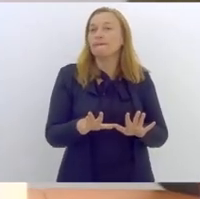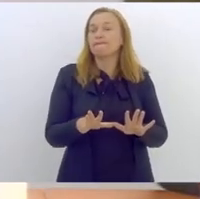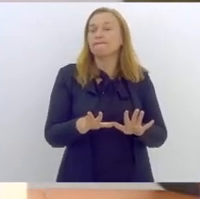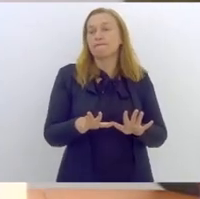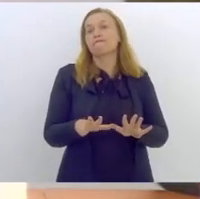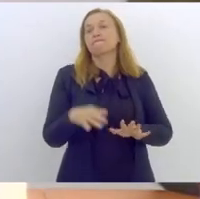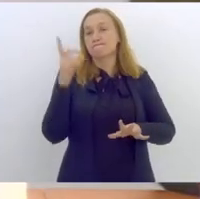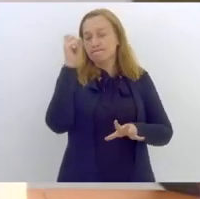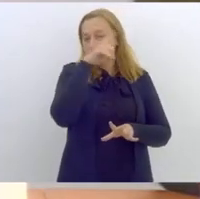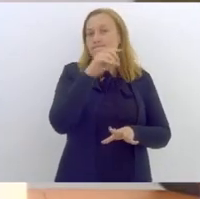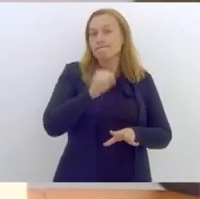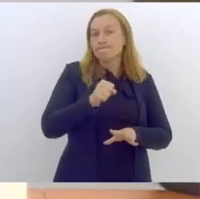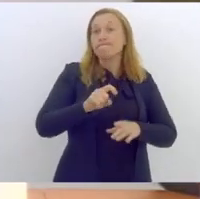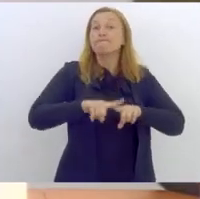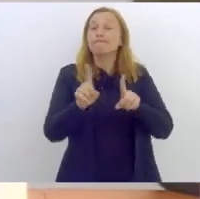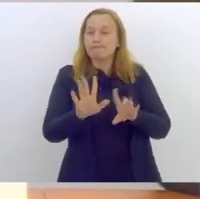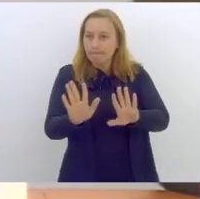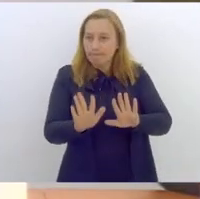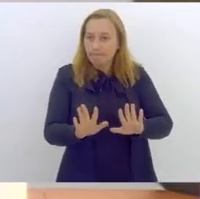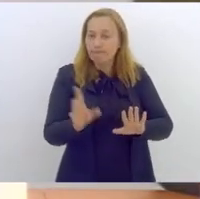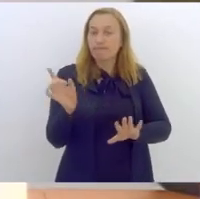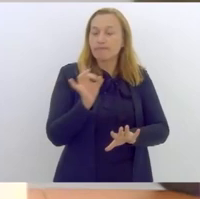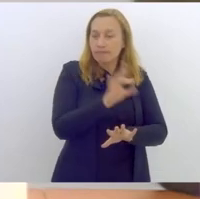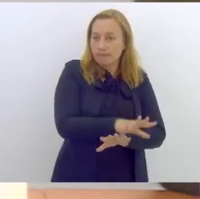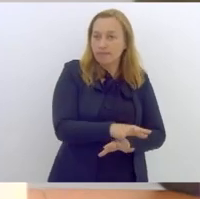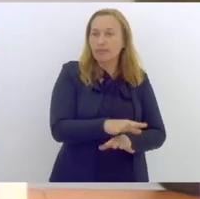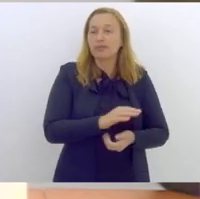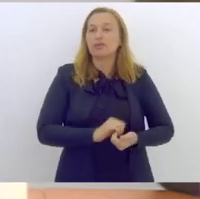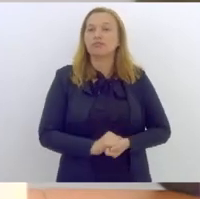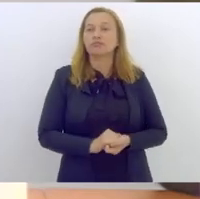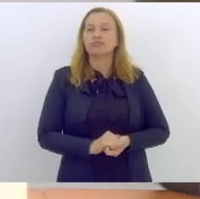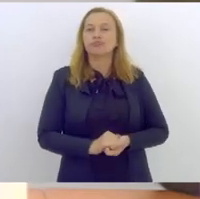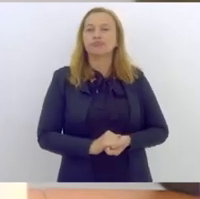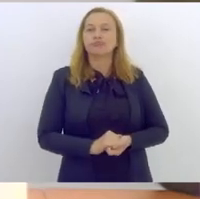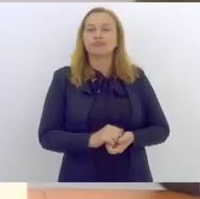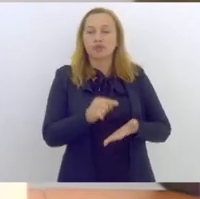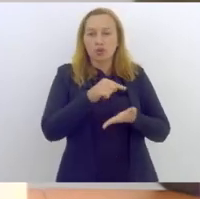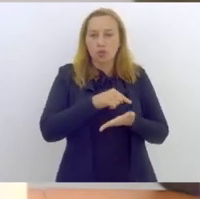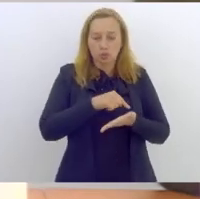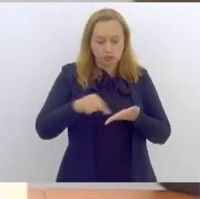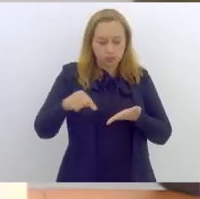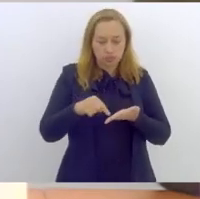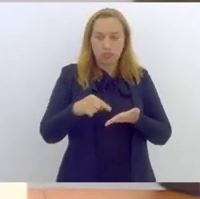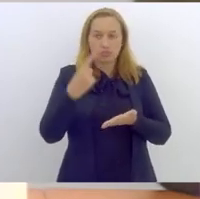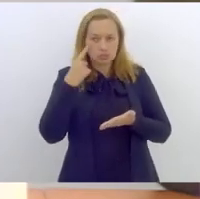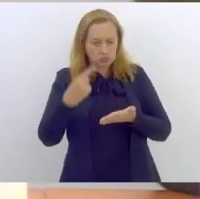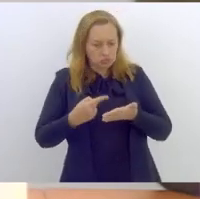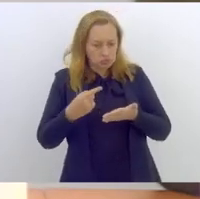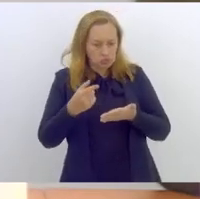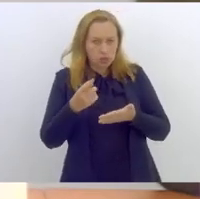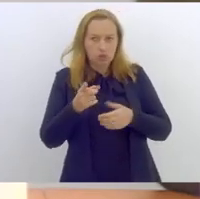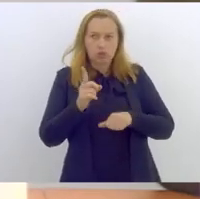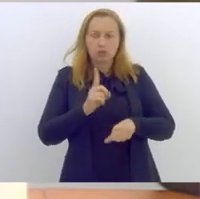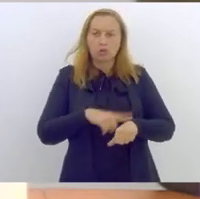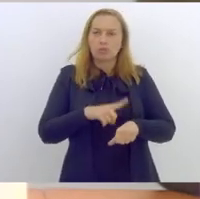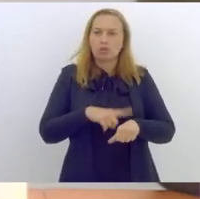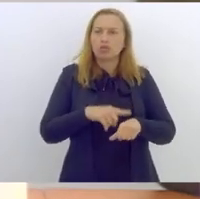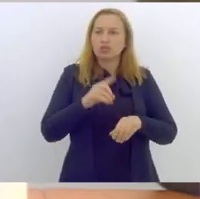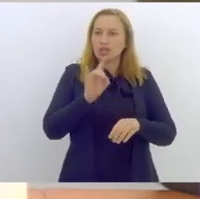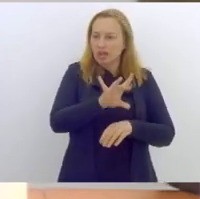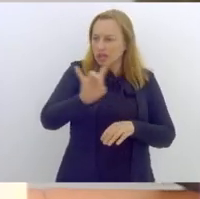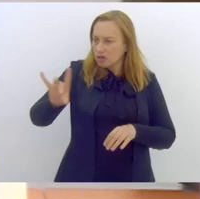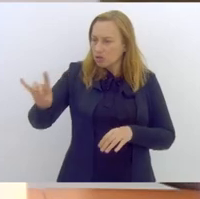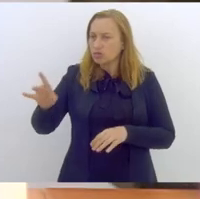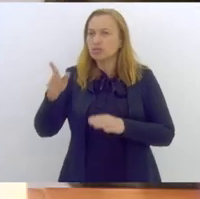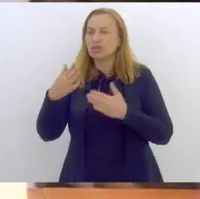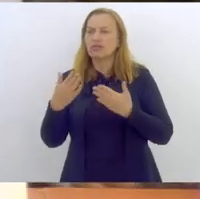difícil seria e a última coisa que eu brinquei até aqui na hora que o que os concursos estavam